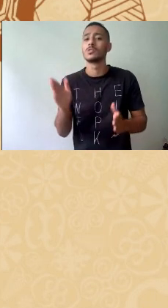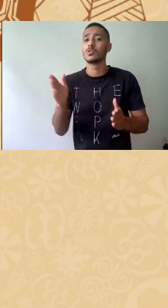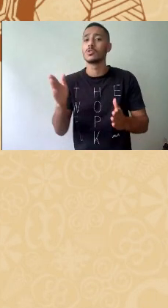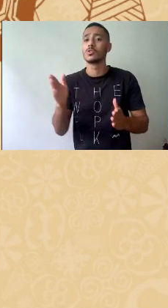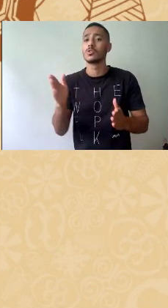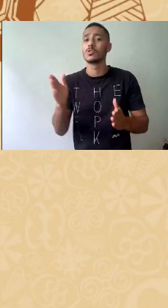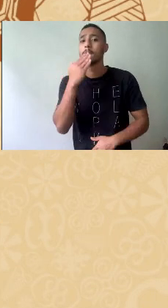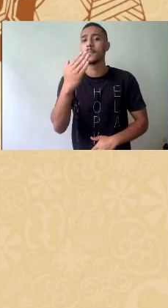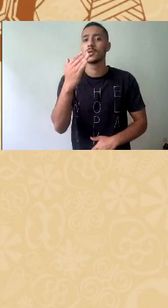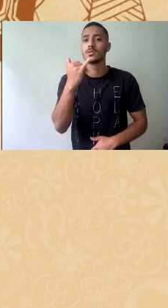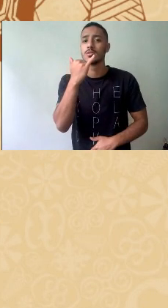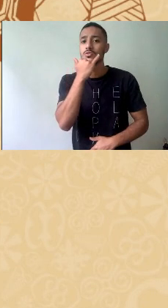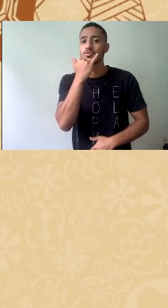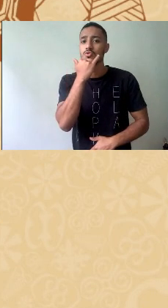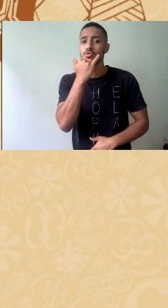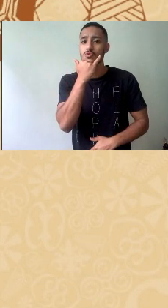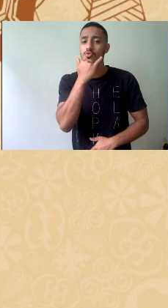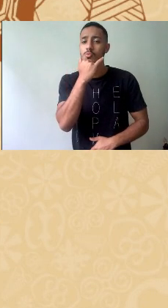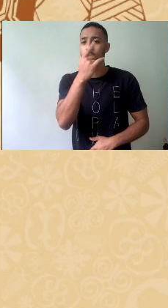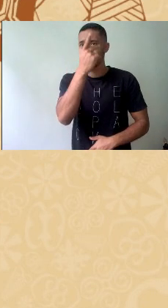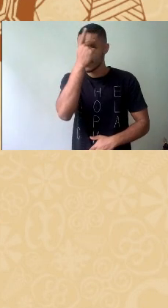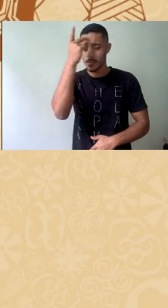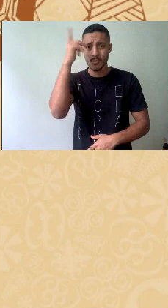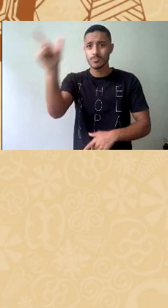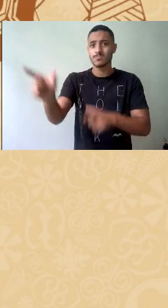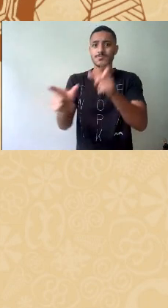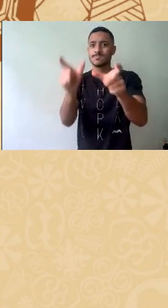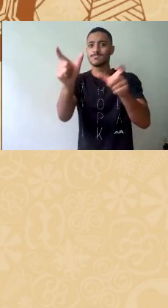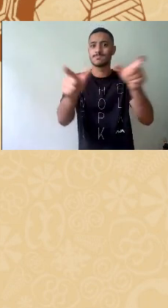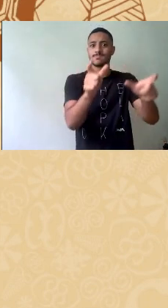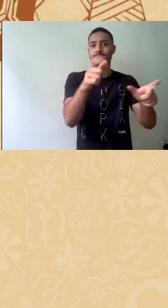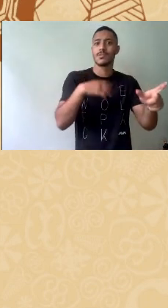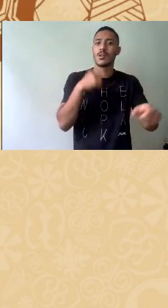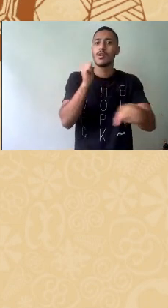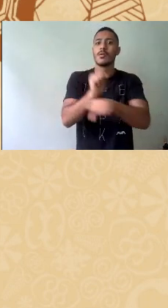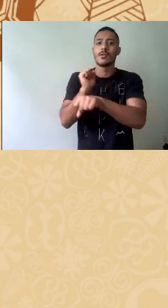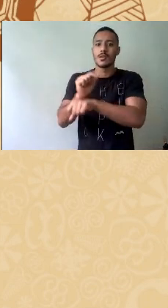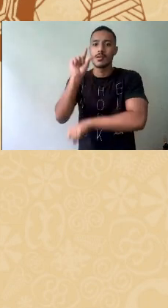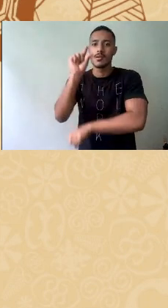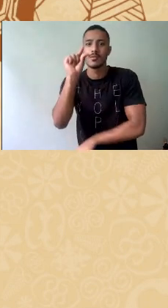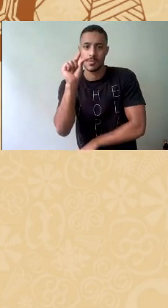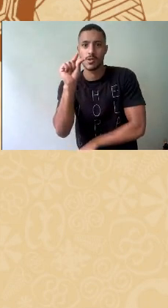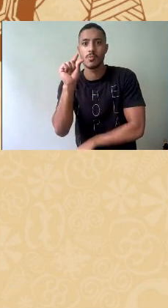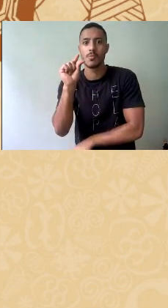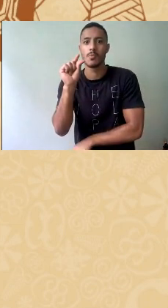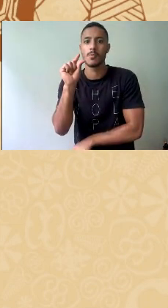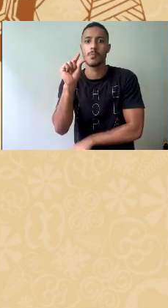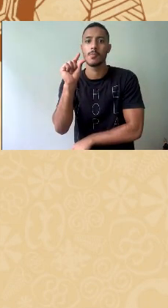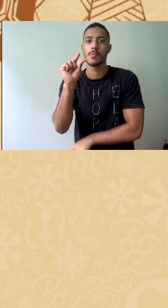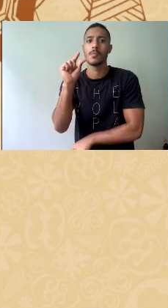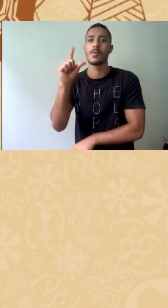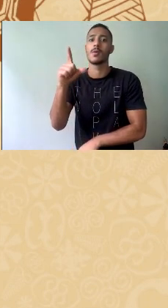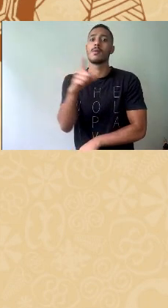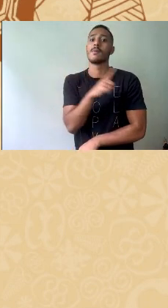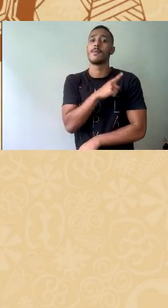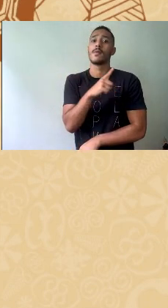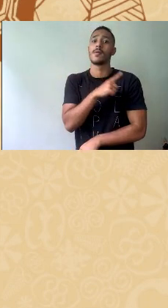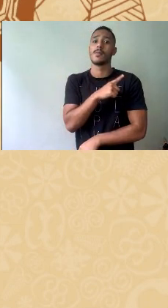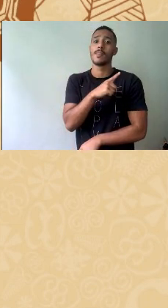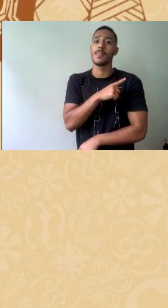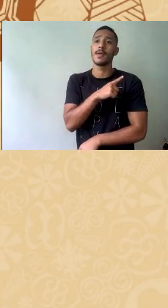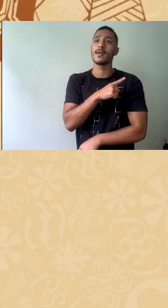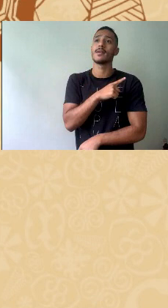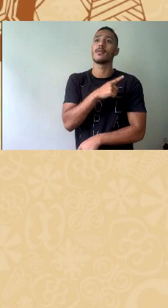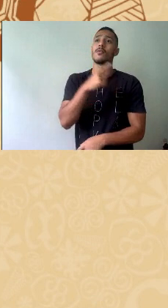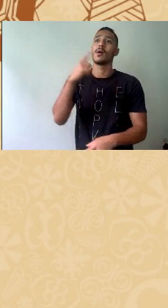e GECOM, mas a gente vai precisar ficar um pouco mais, né? Porque tem uma implicação das pessoas brancas